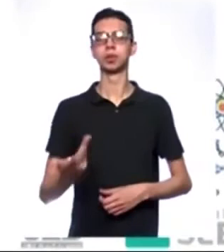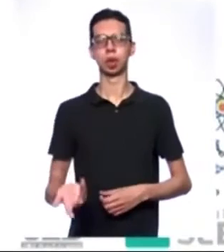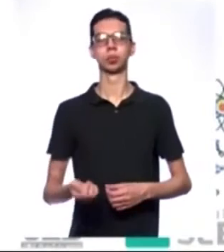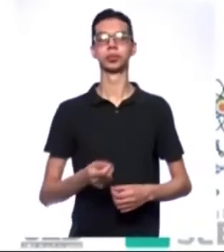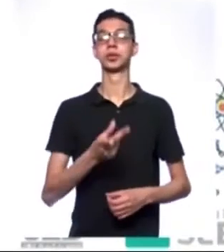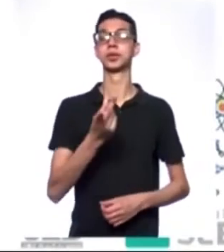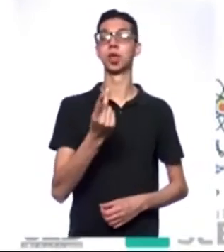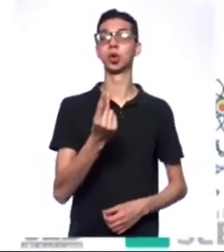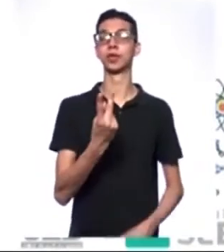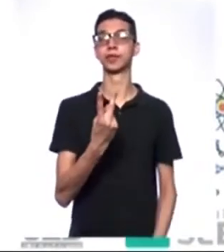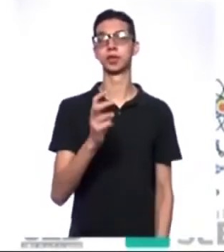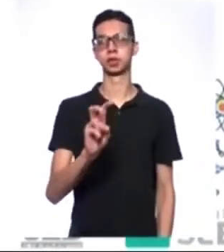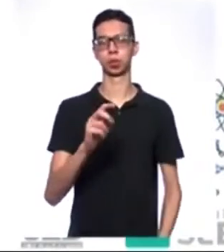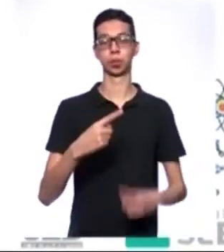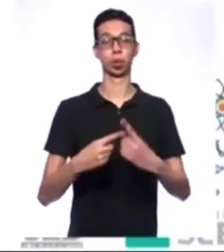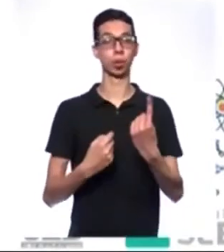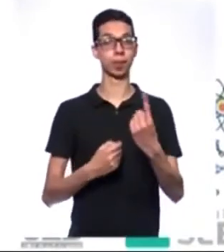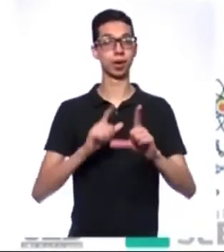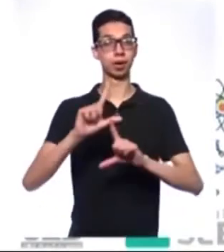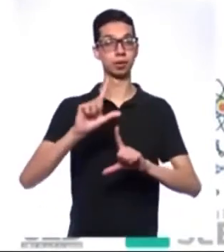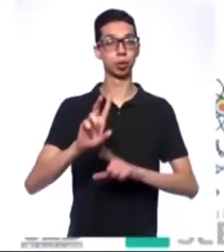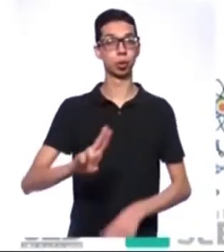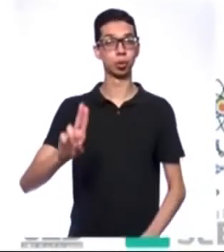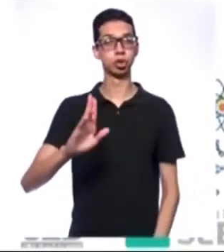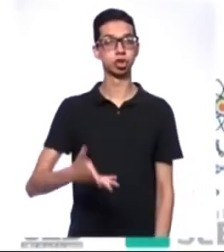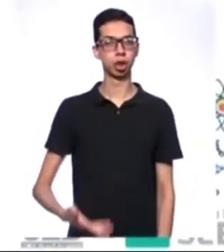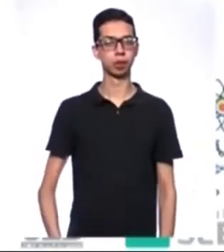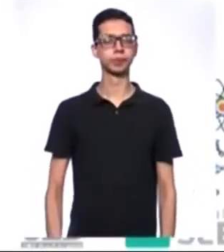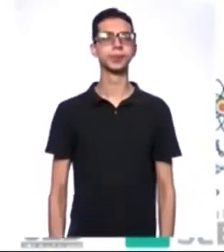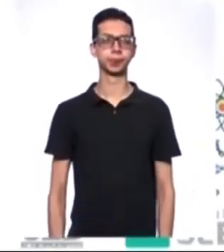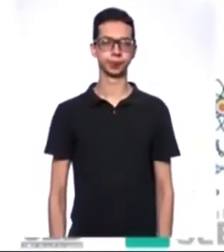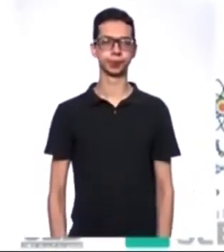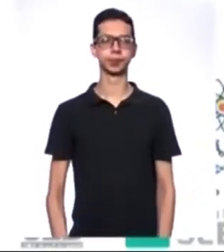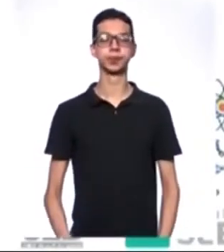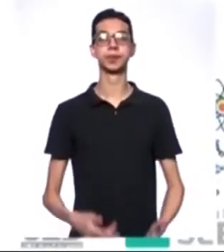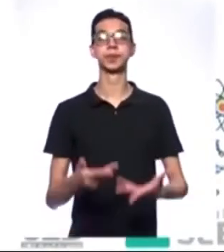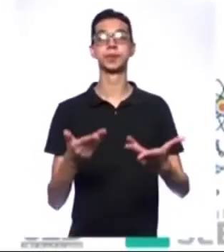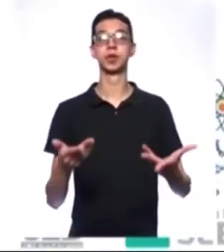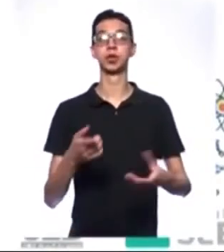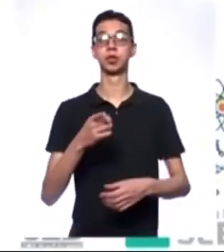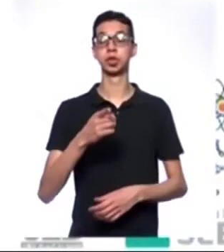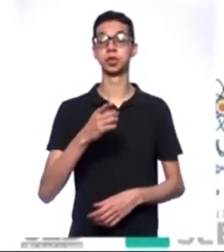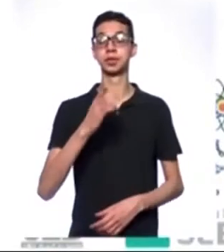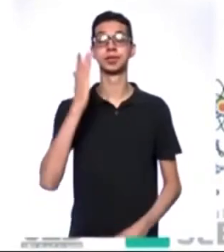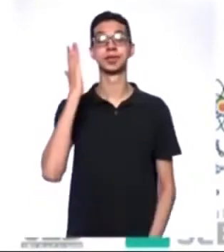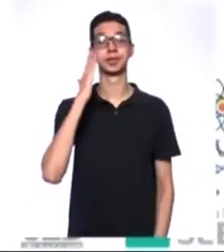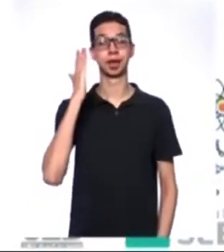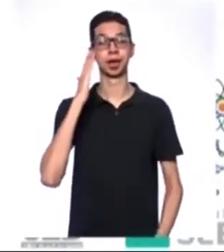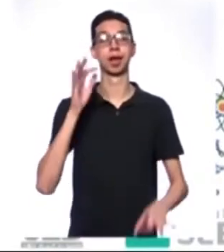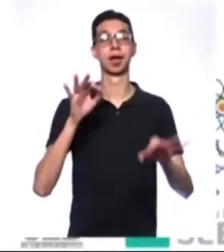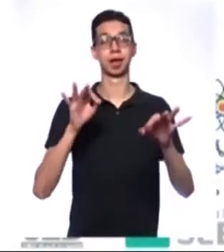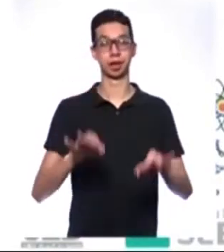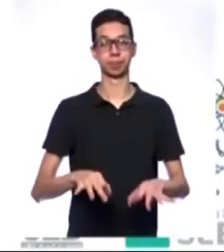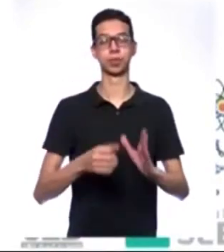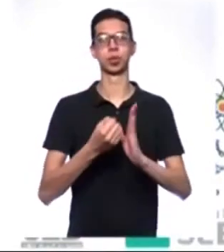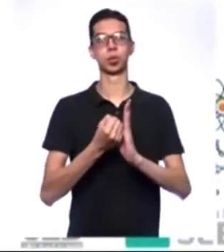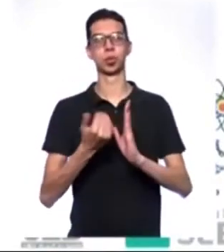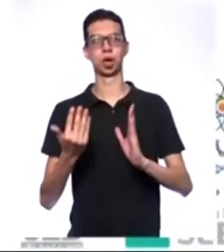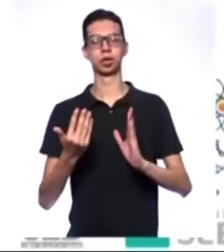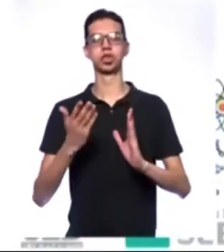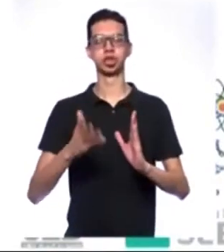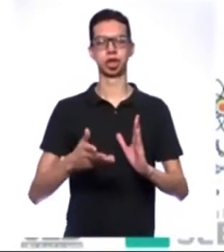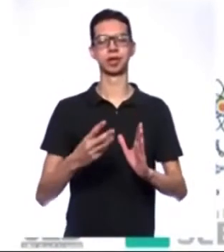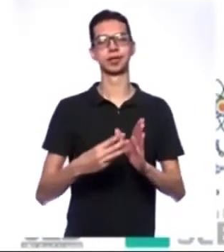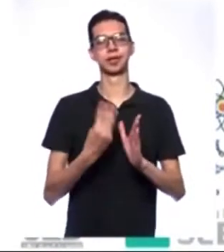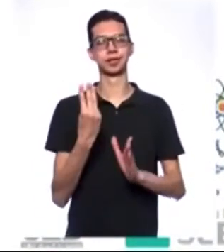possibilidades Pois uma letra já foi usada e você você com certeza sabe quantas possibilidades a pena